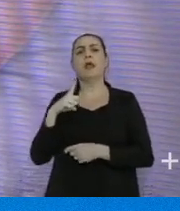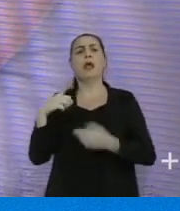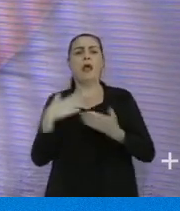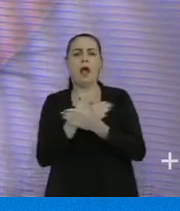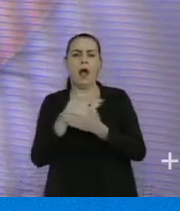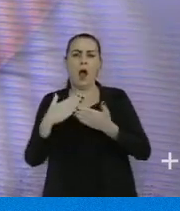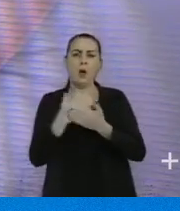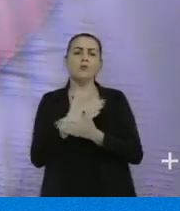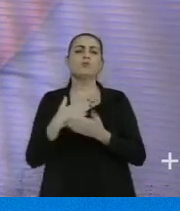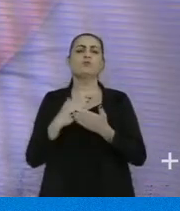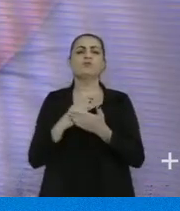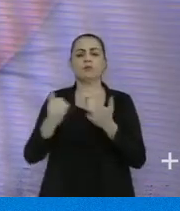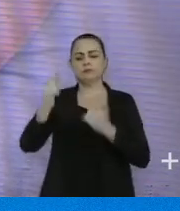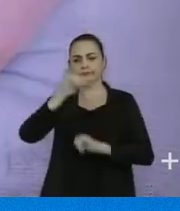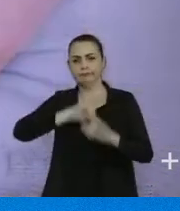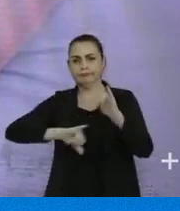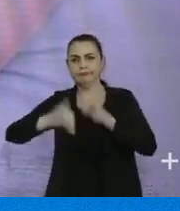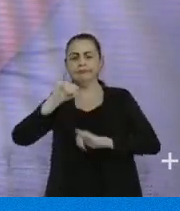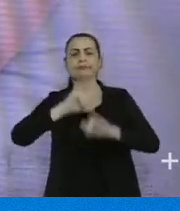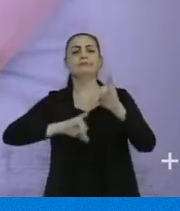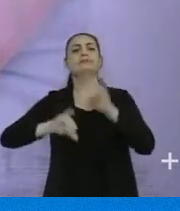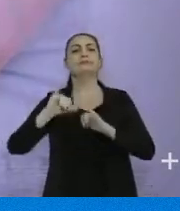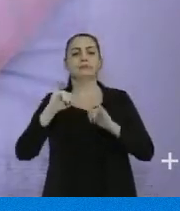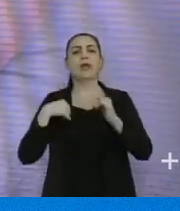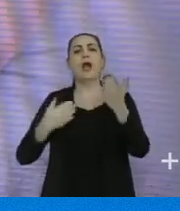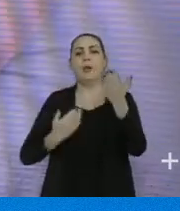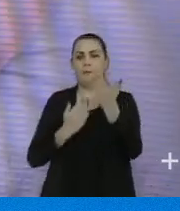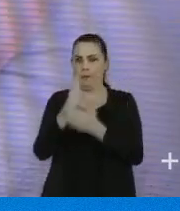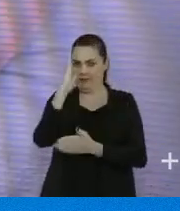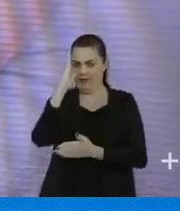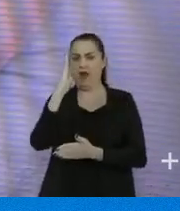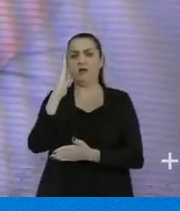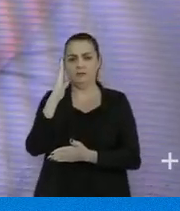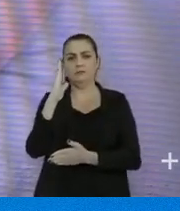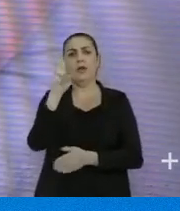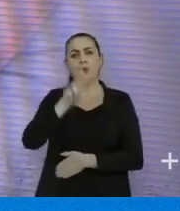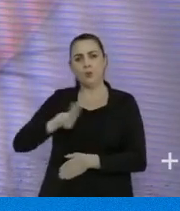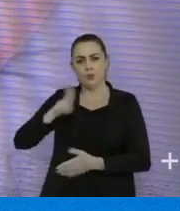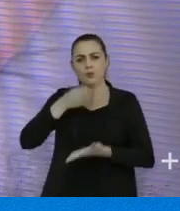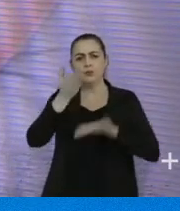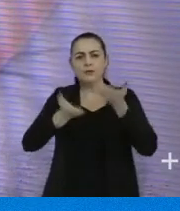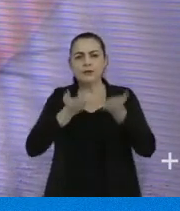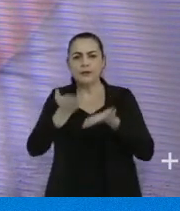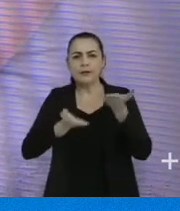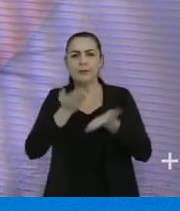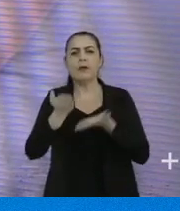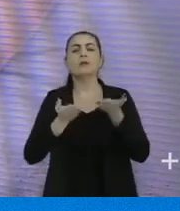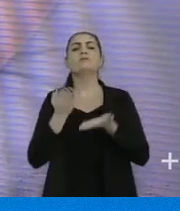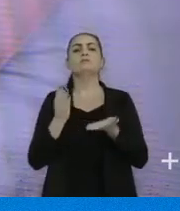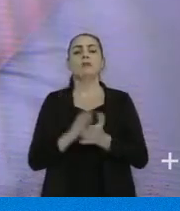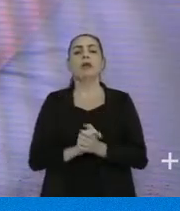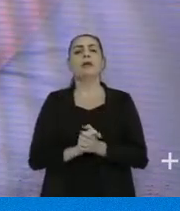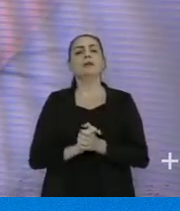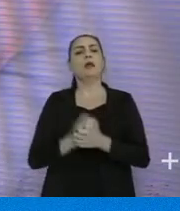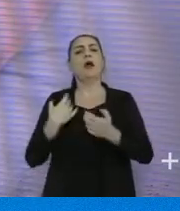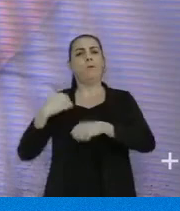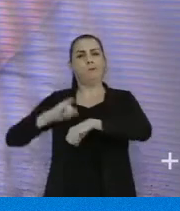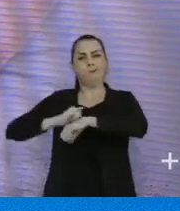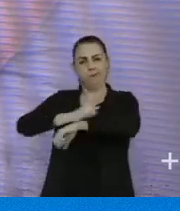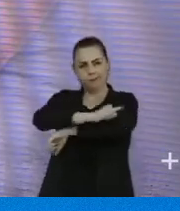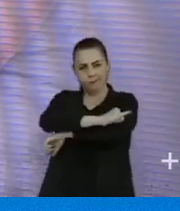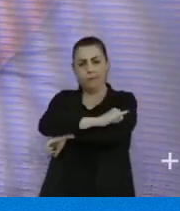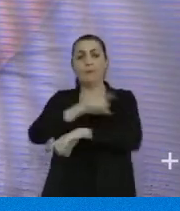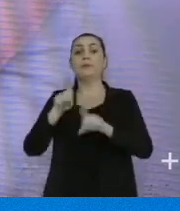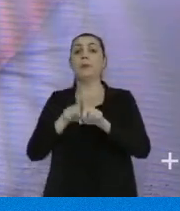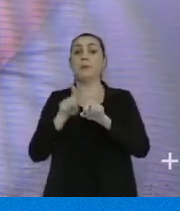que são aprovadas para o uso, para o tratamento da obesidade e, naturalmente, da síndrome